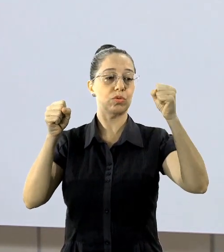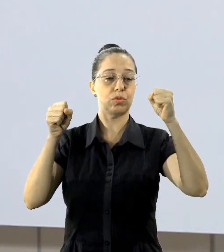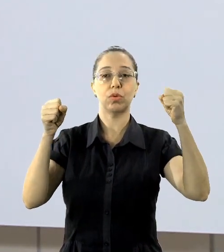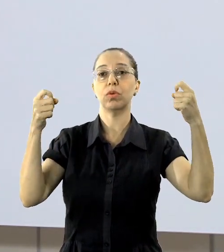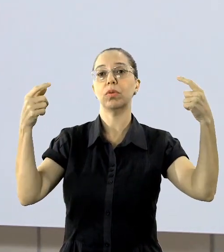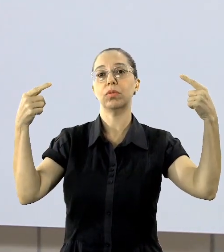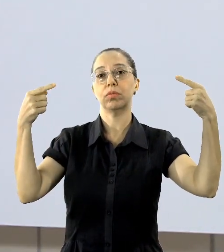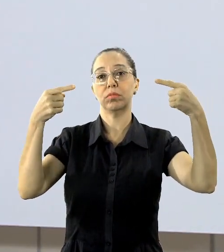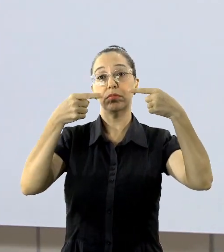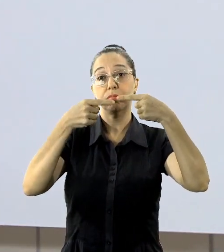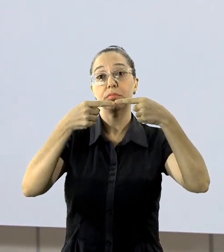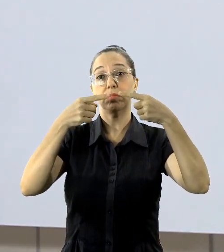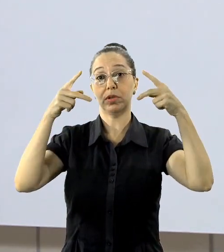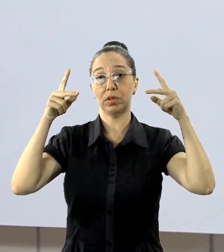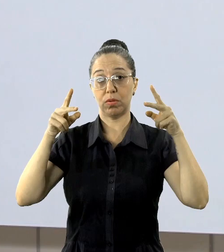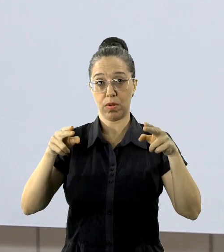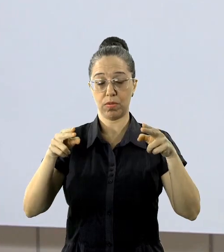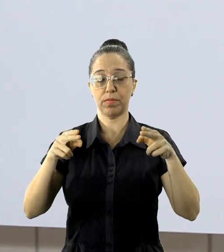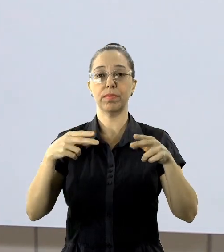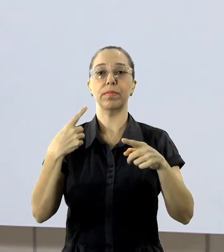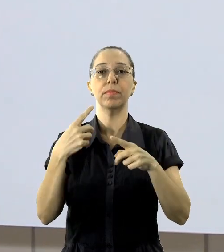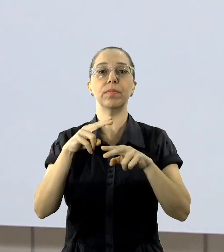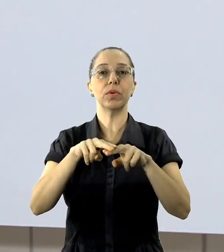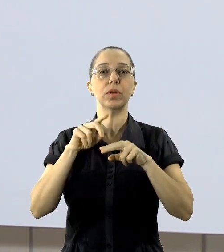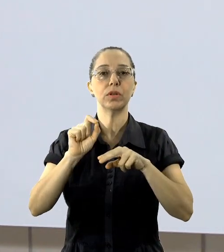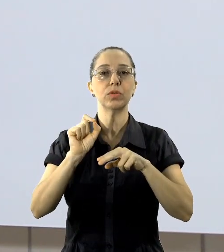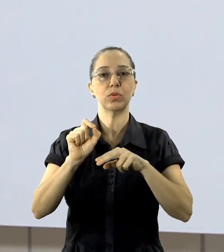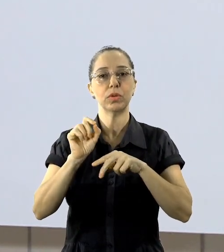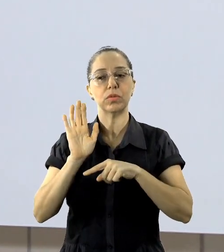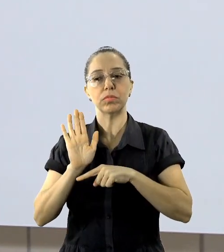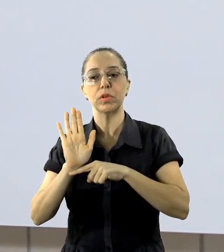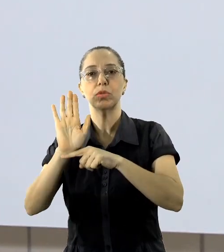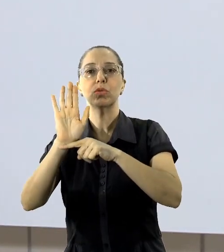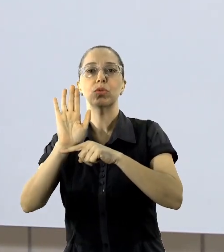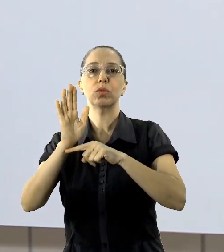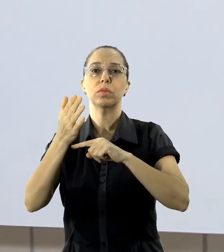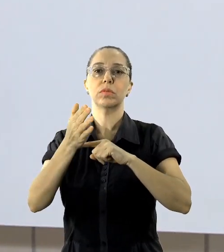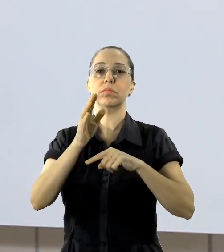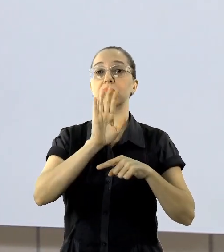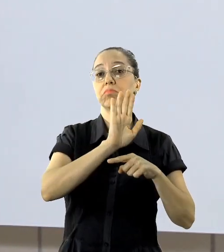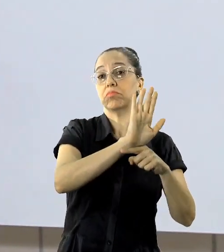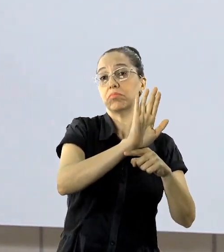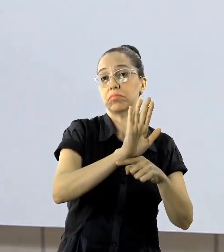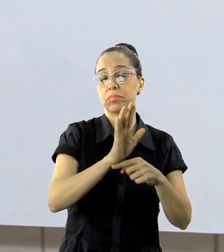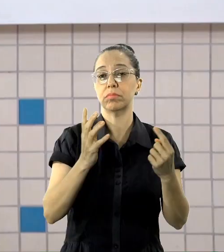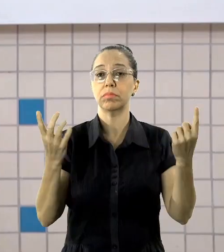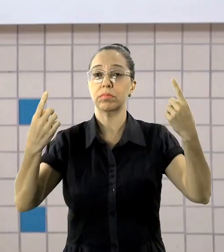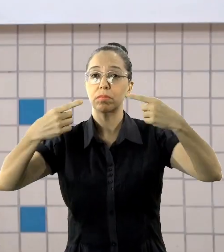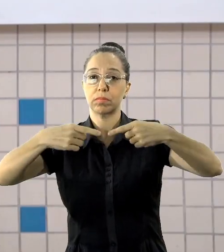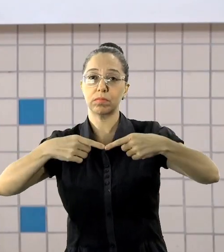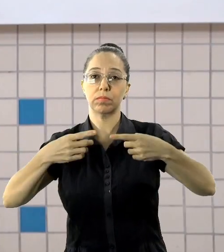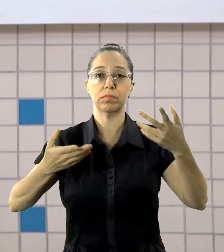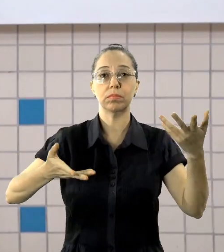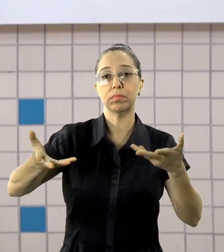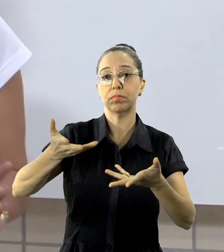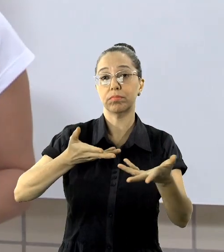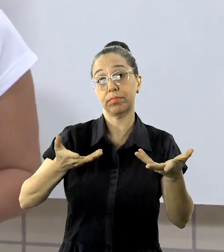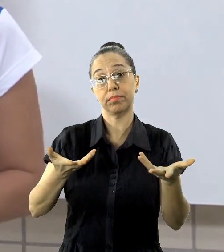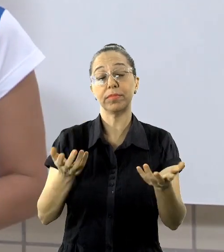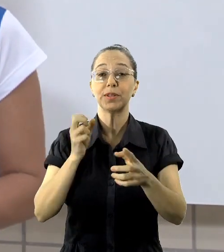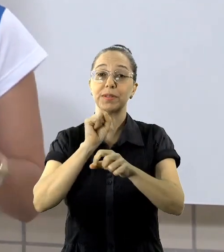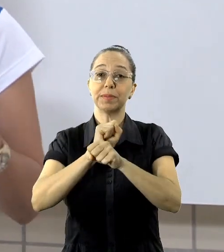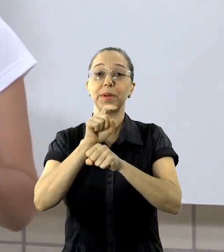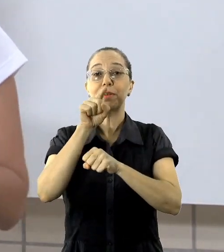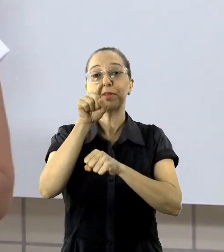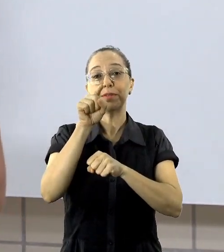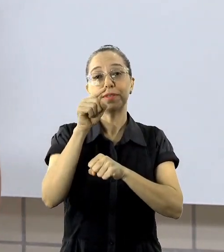inversas. Uma complementa a outra, é o contrário da outra. Uma é o oposto da outra. É isso aí. Espero que você